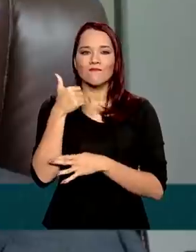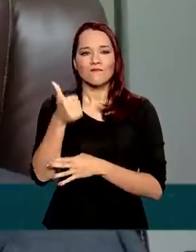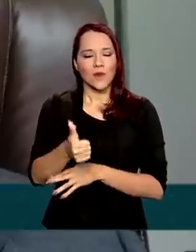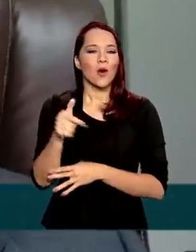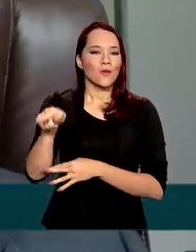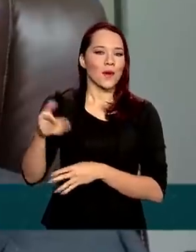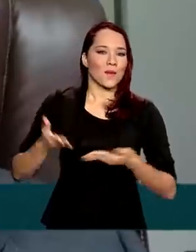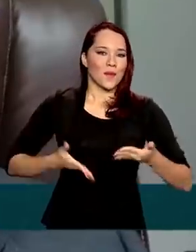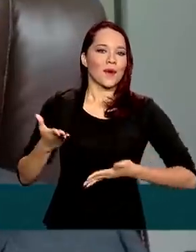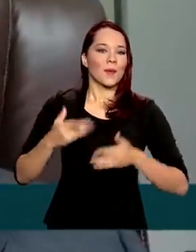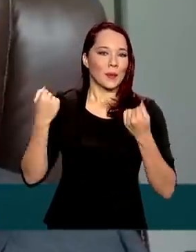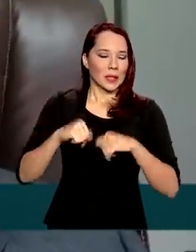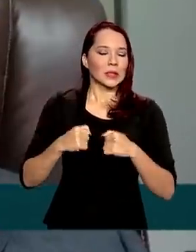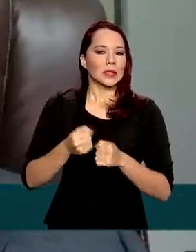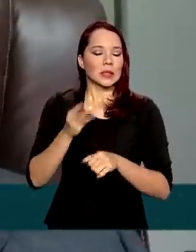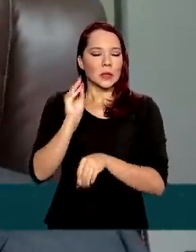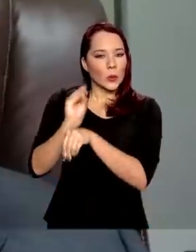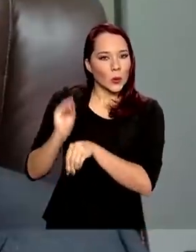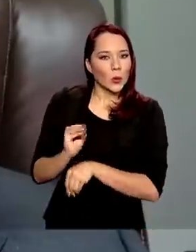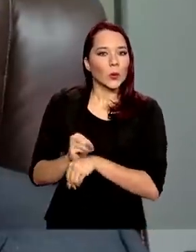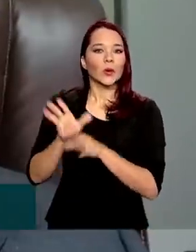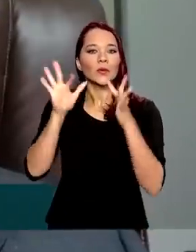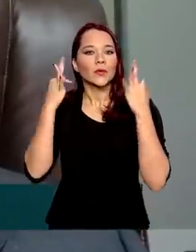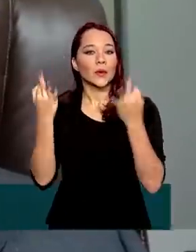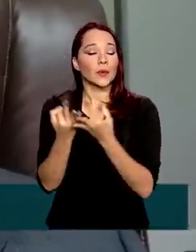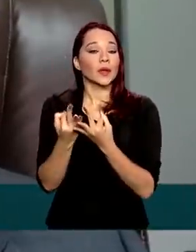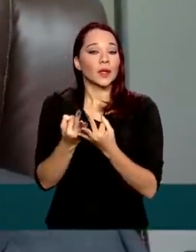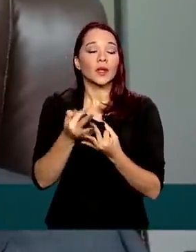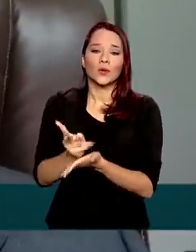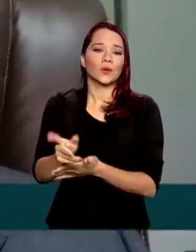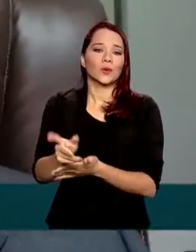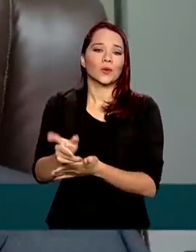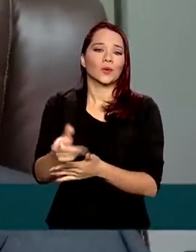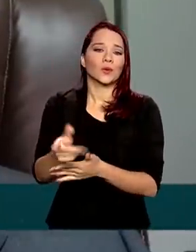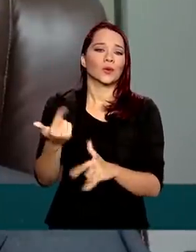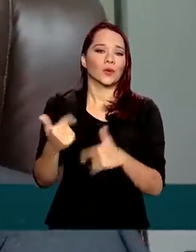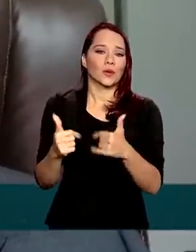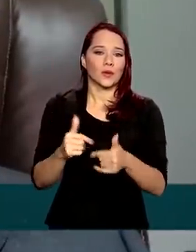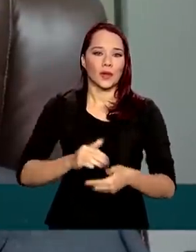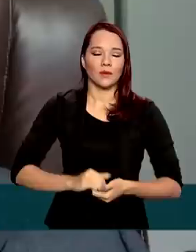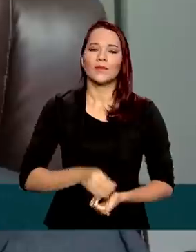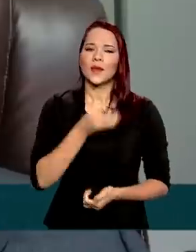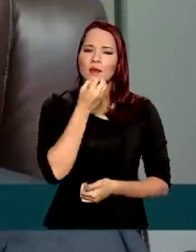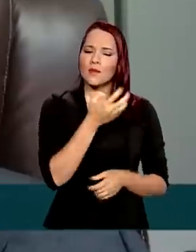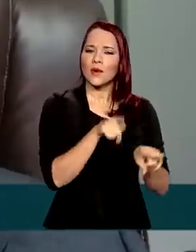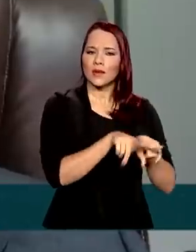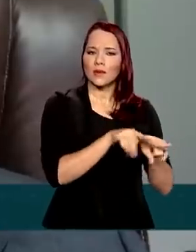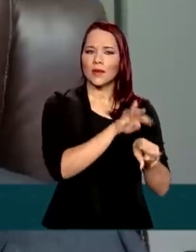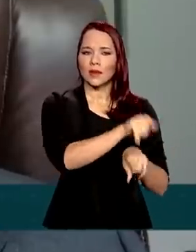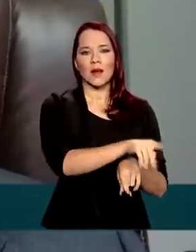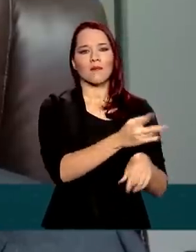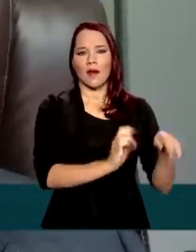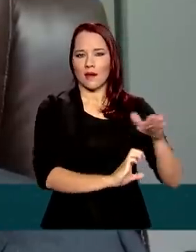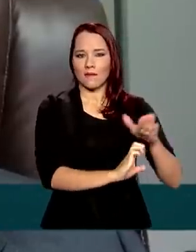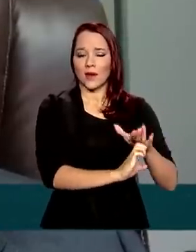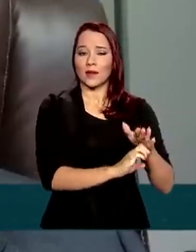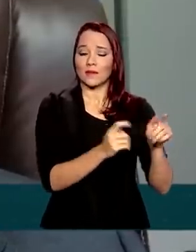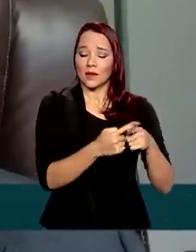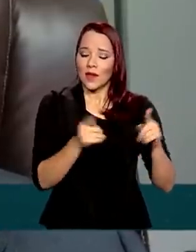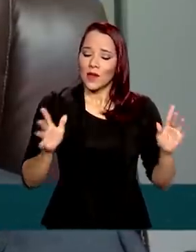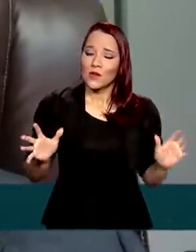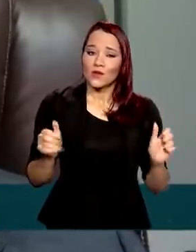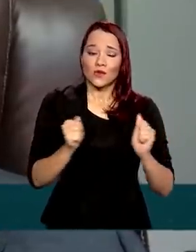empregado que precisa sustentar a sua família e manteve o seu emprego. E bom para o empregador, pois juntos